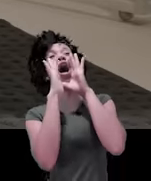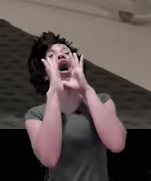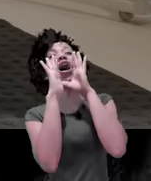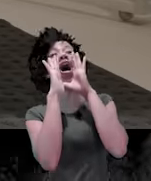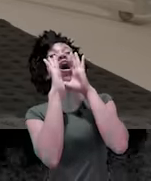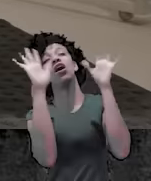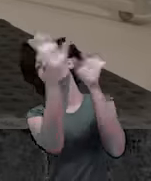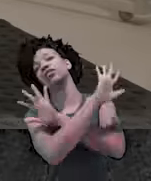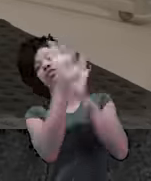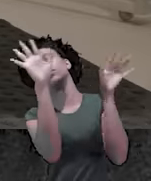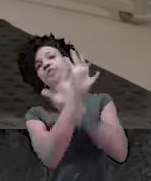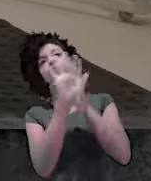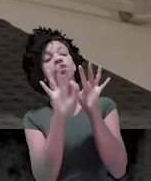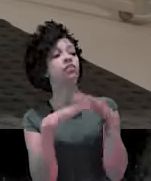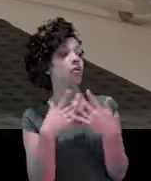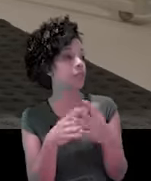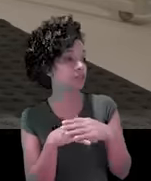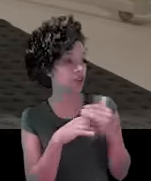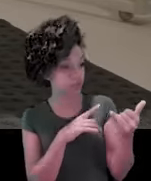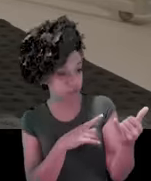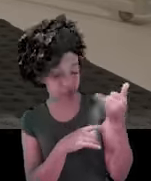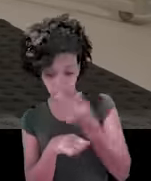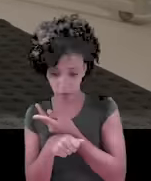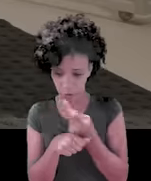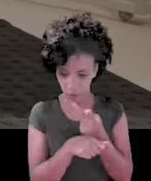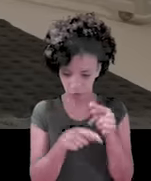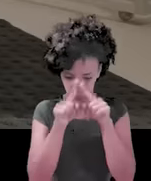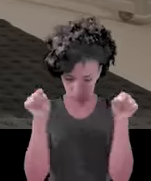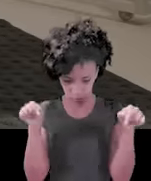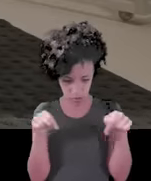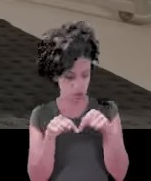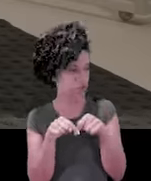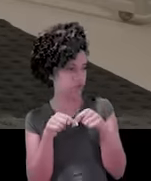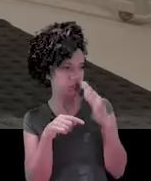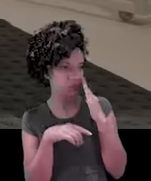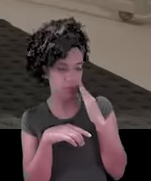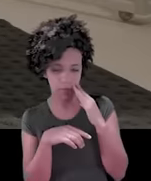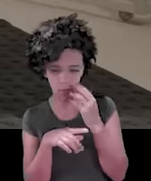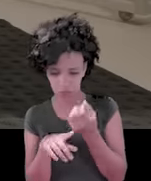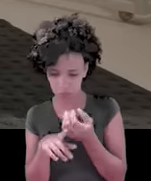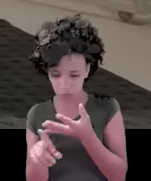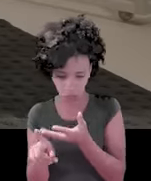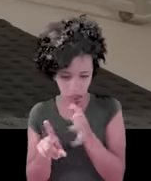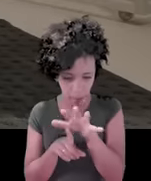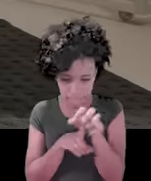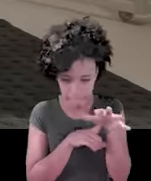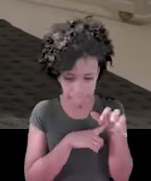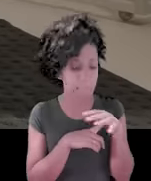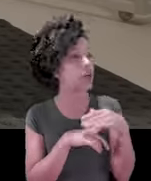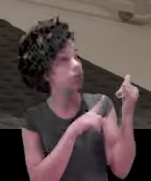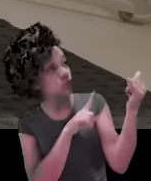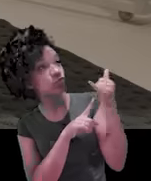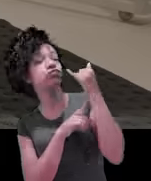Fernanda Fernanda assinando ele vai fazer uma varredura na roça né assim tipo um scanner E aí o